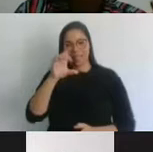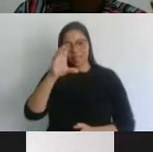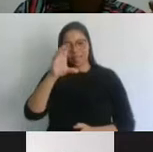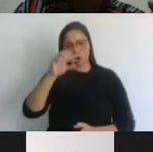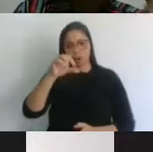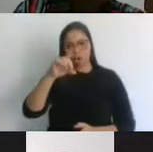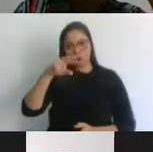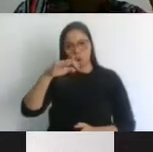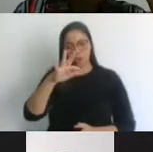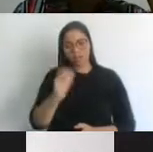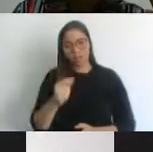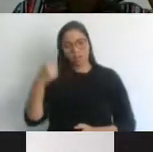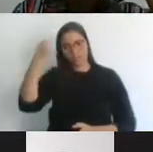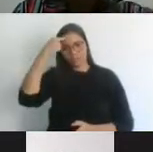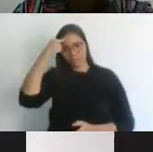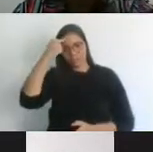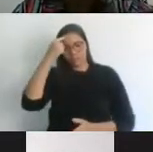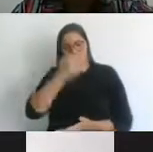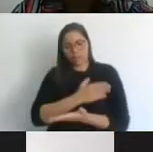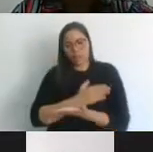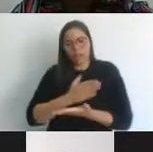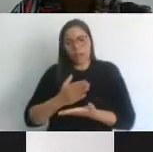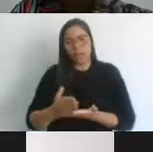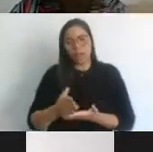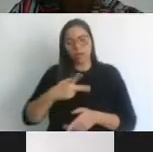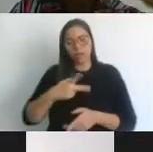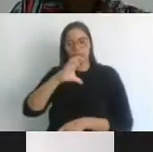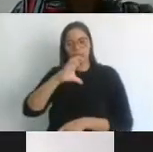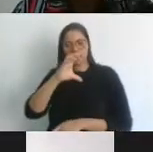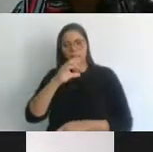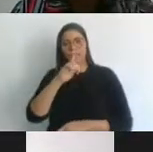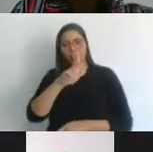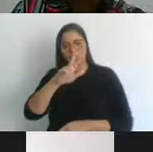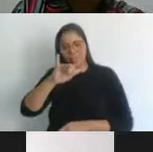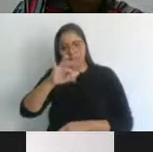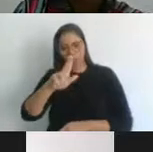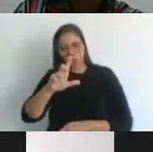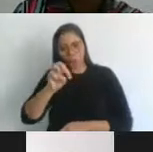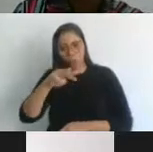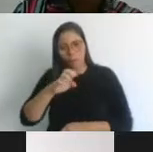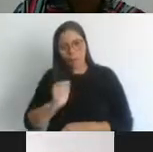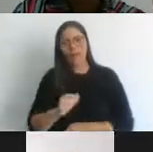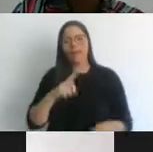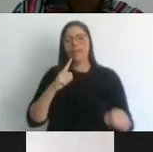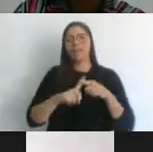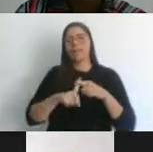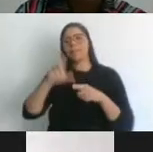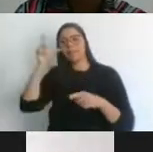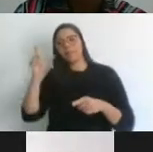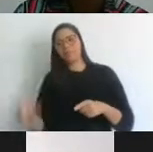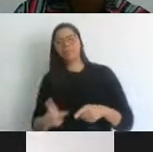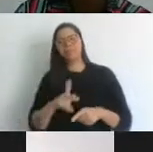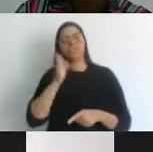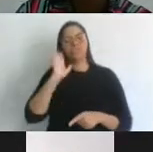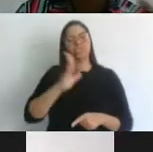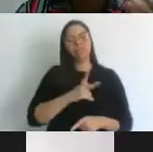da aqui lomba né que a daquilo que vai trazer e se chama contemporânea mas desde Frantz fanon e já está falando